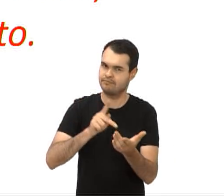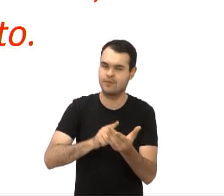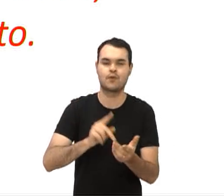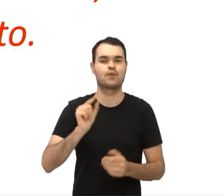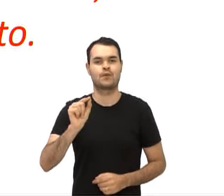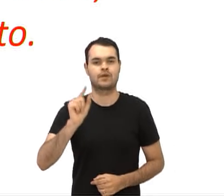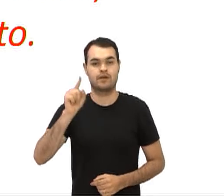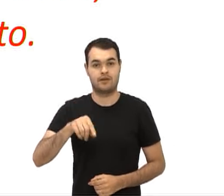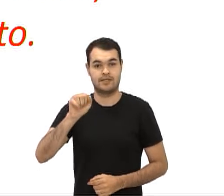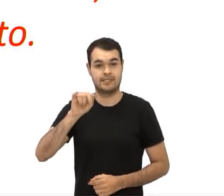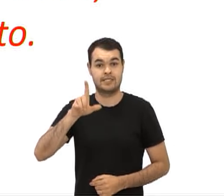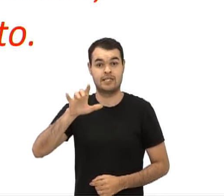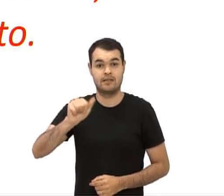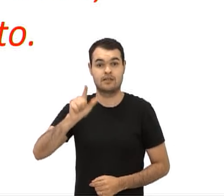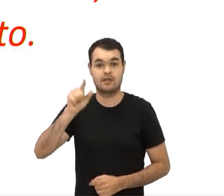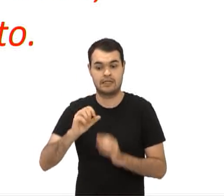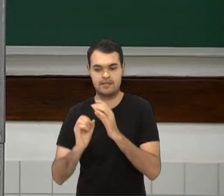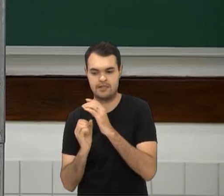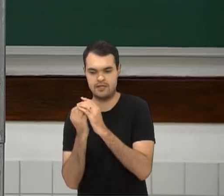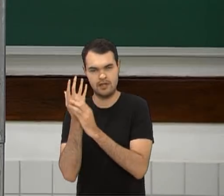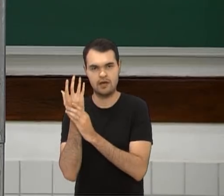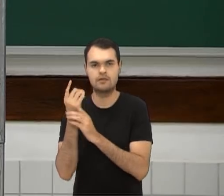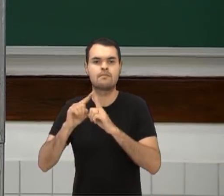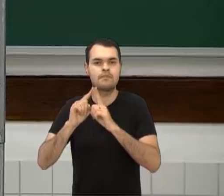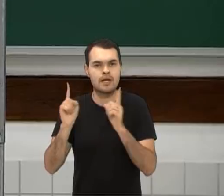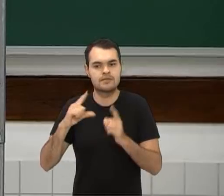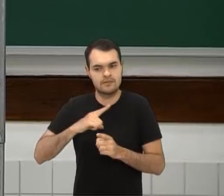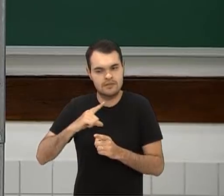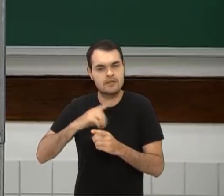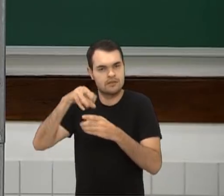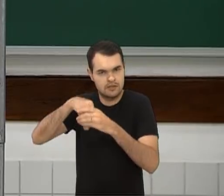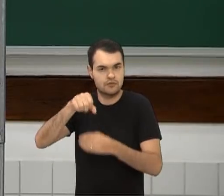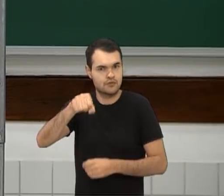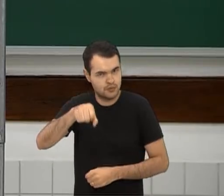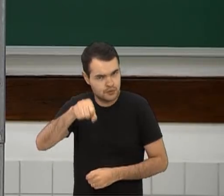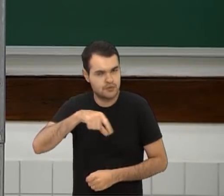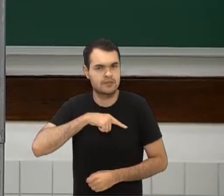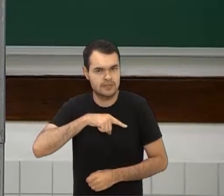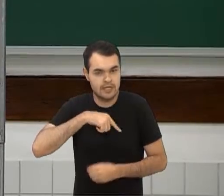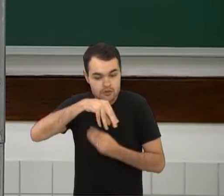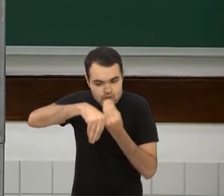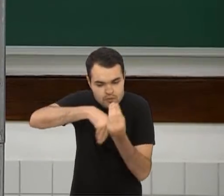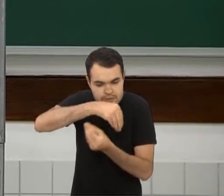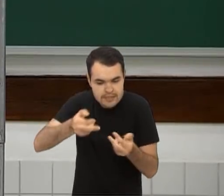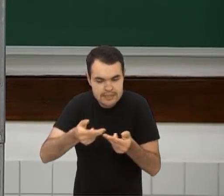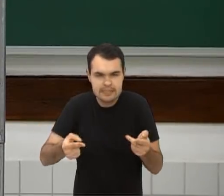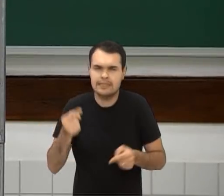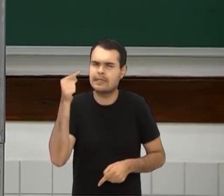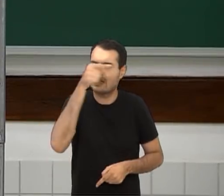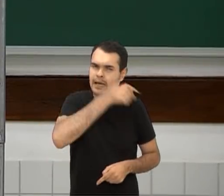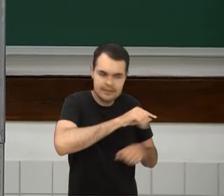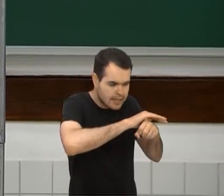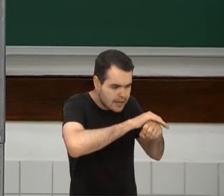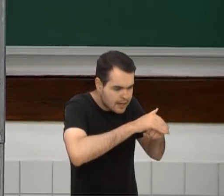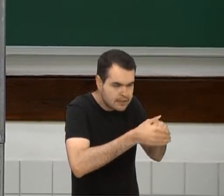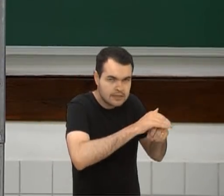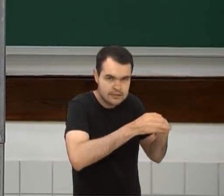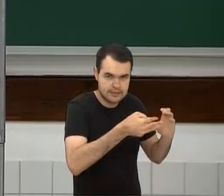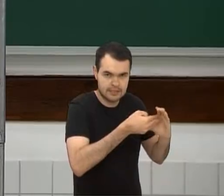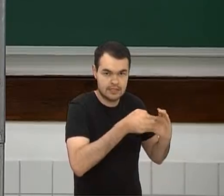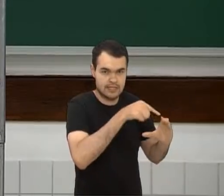é uma sílica artificial, mas ela contém sim a substância que vem lá das algas do